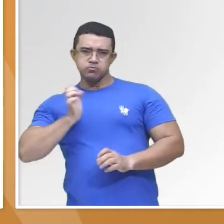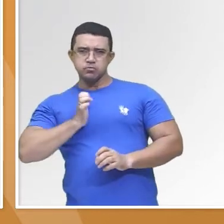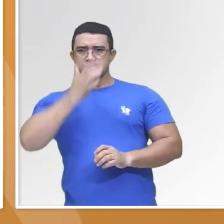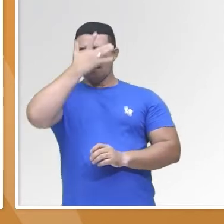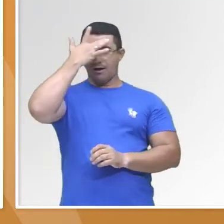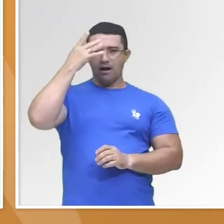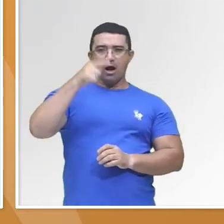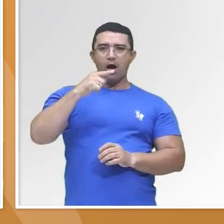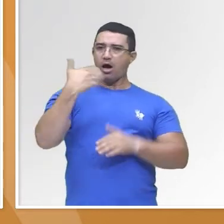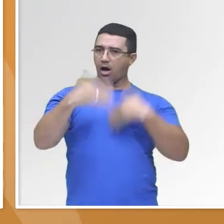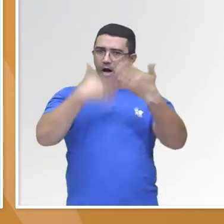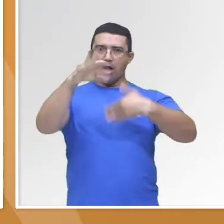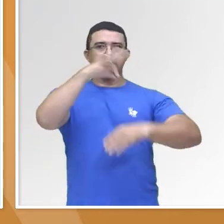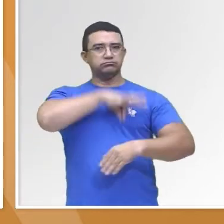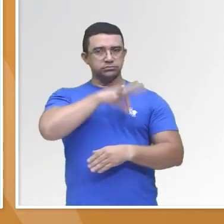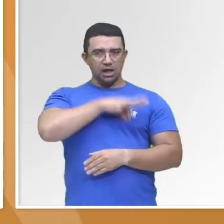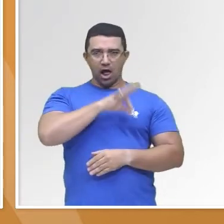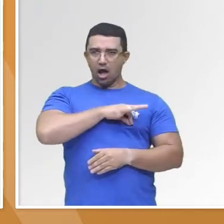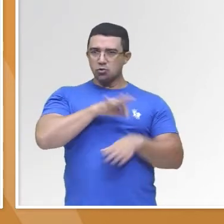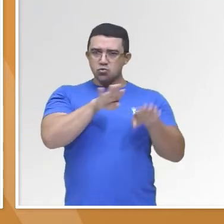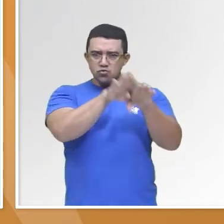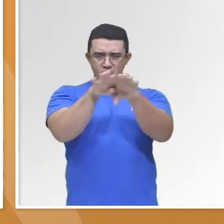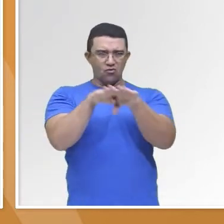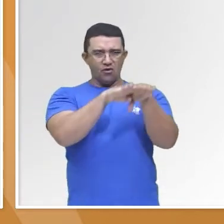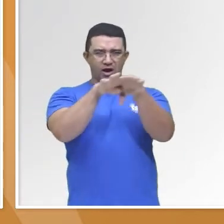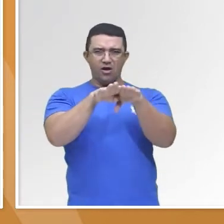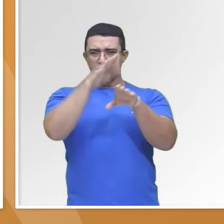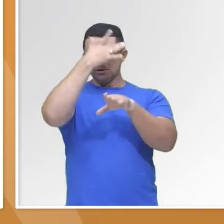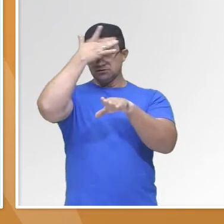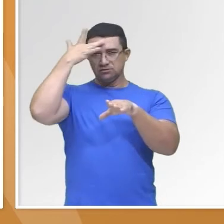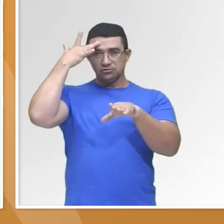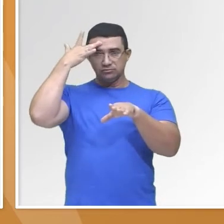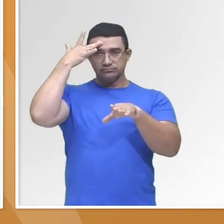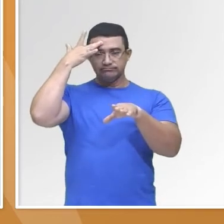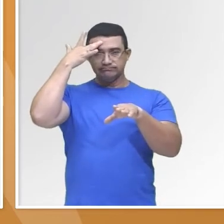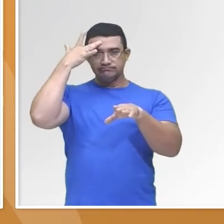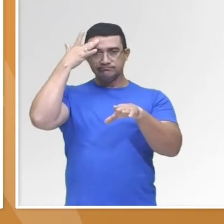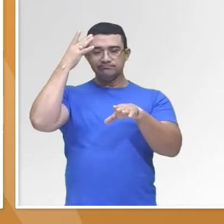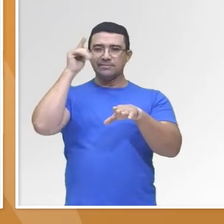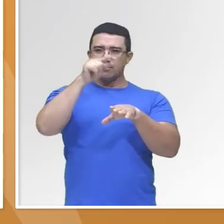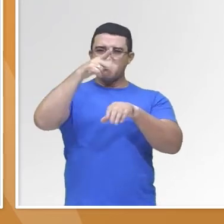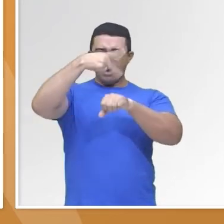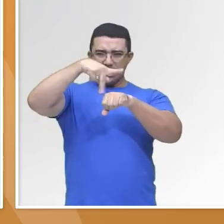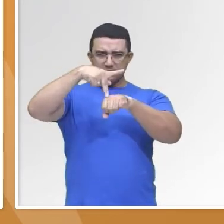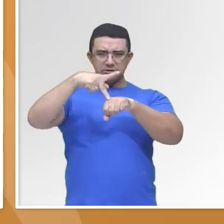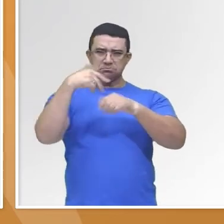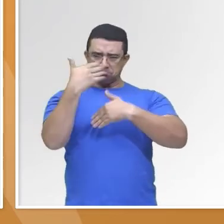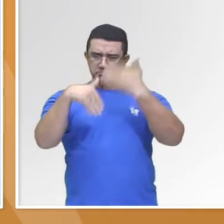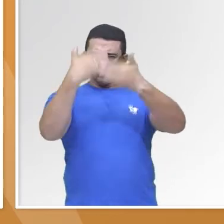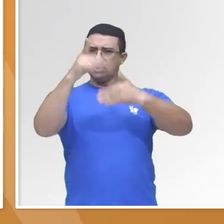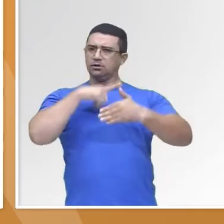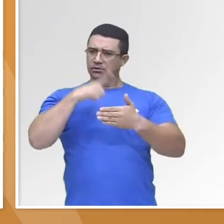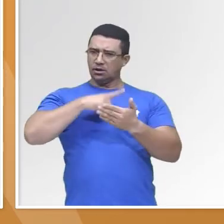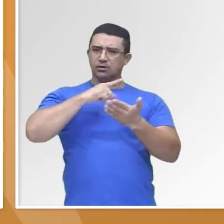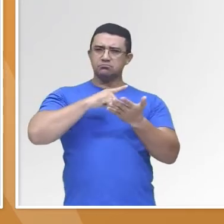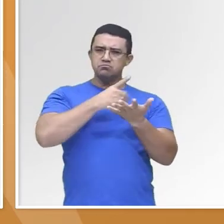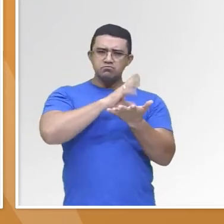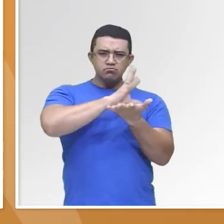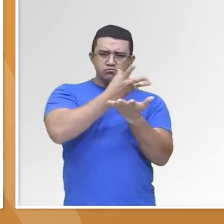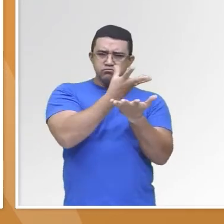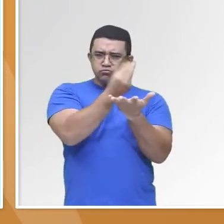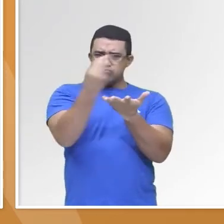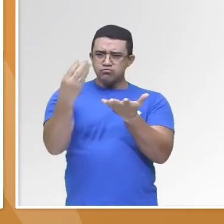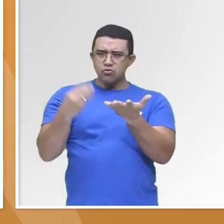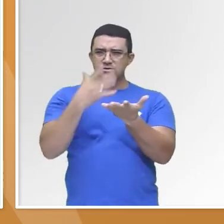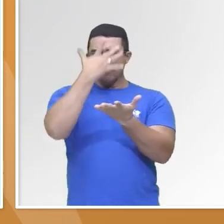países desenvolvidos têm uma quantidade muito grande de pessoas, né, que querem ir para esses países